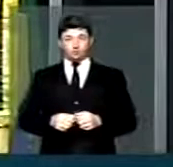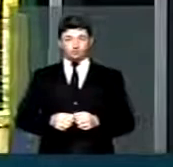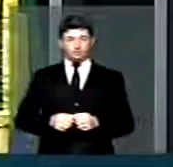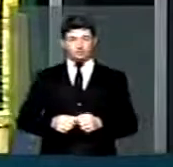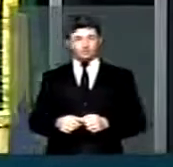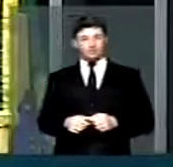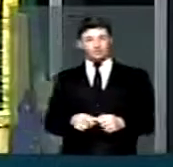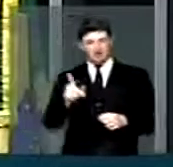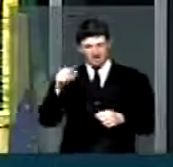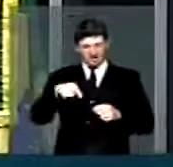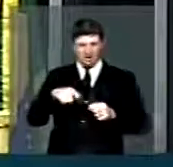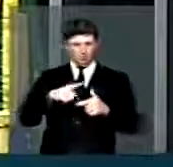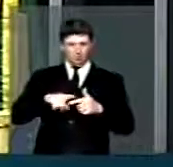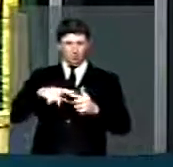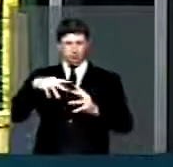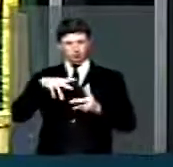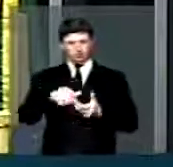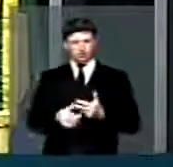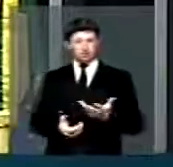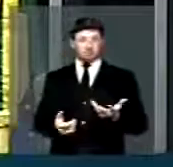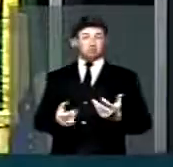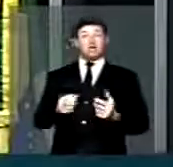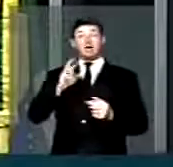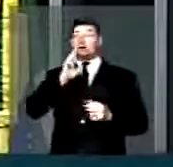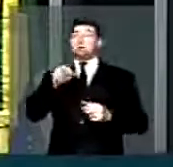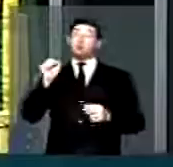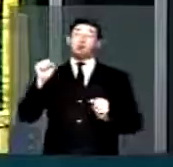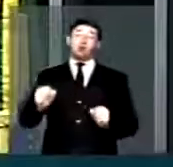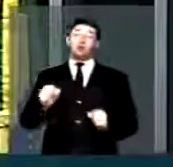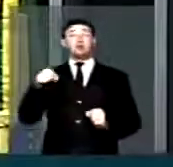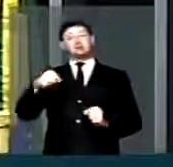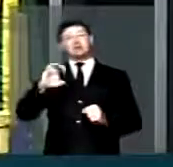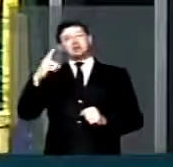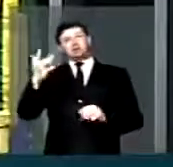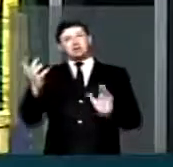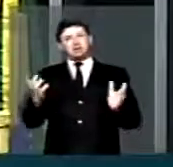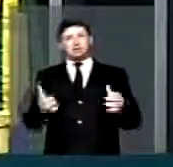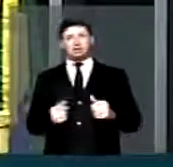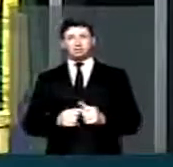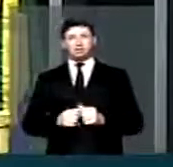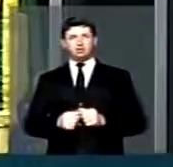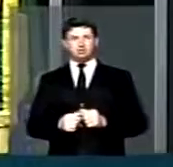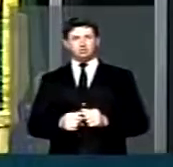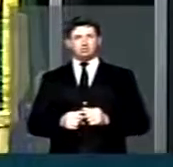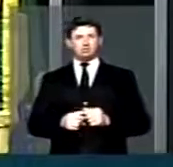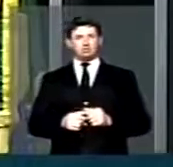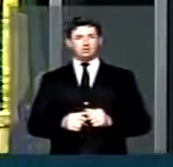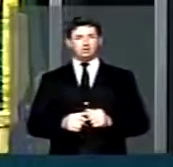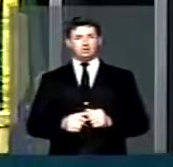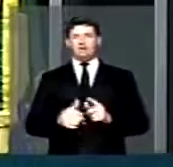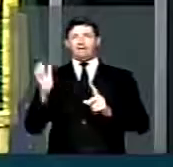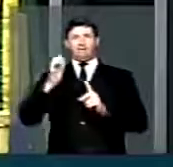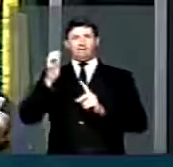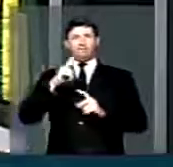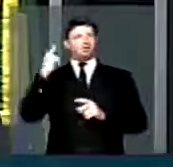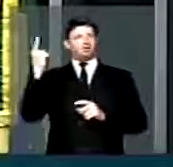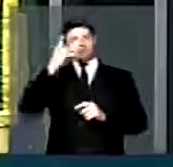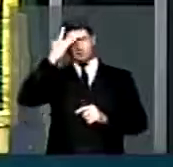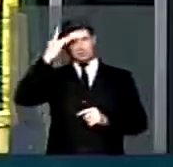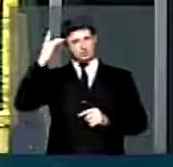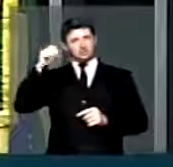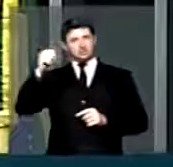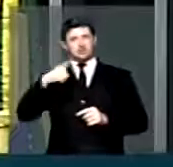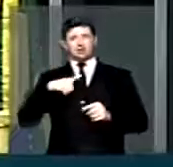Mas não é a crise mundial? A resposta pode ser sim, claro. Toda a crise mundial afeta todo mundo que está